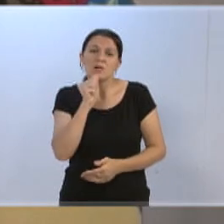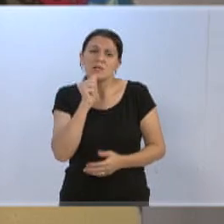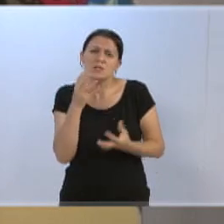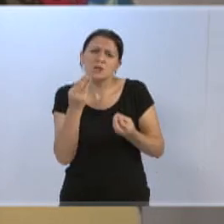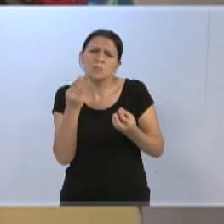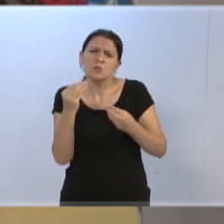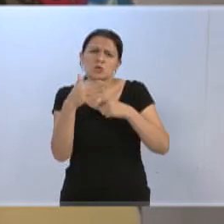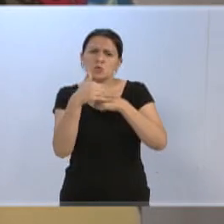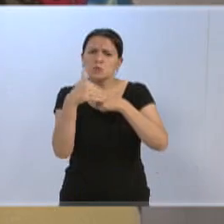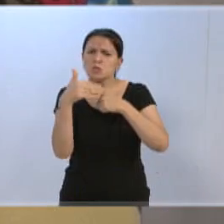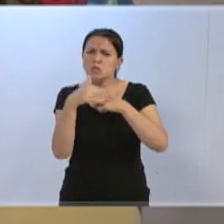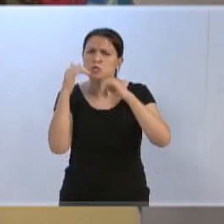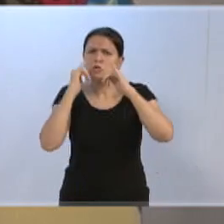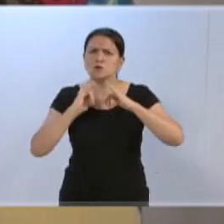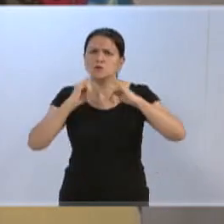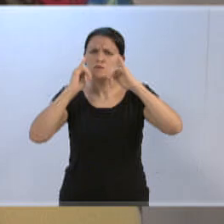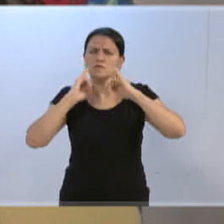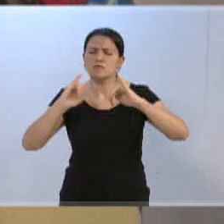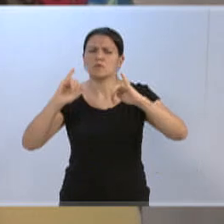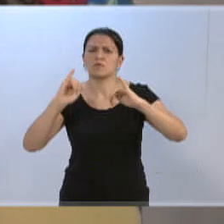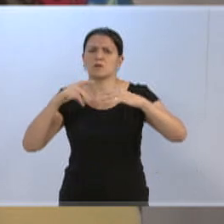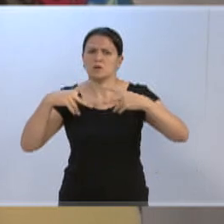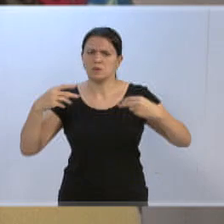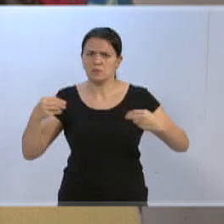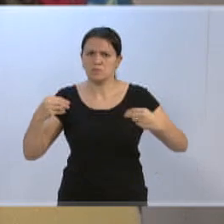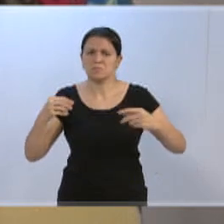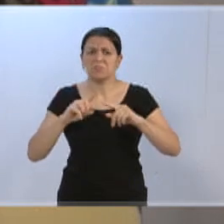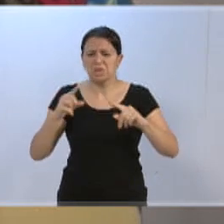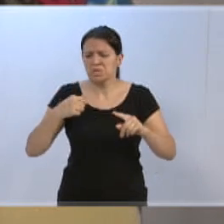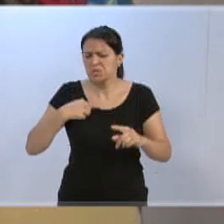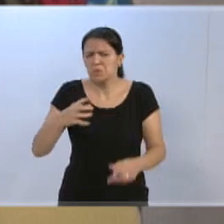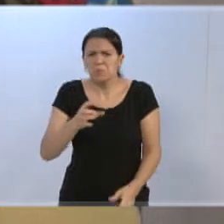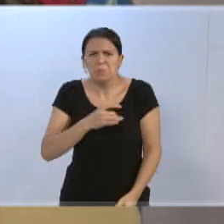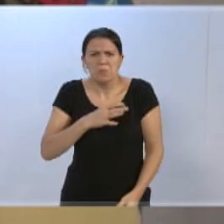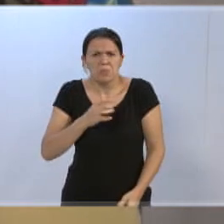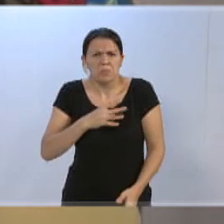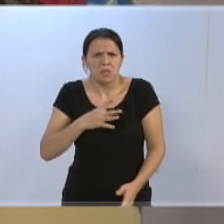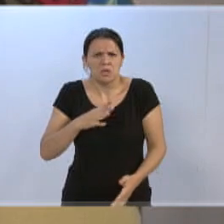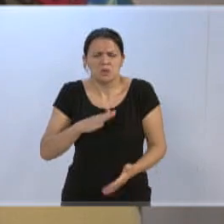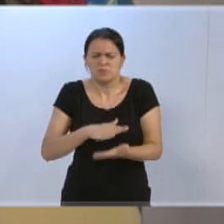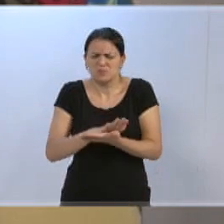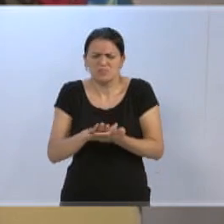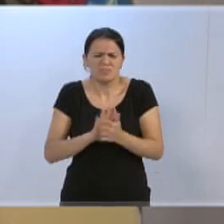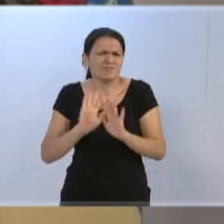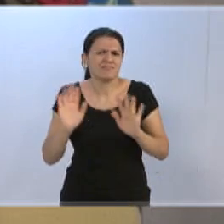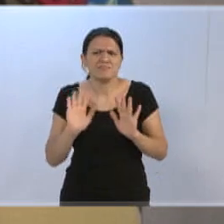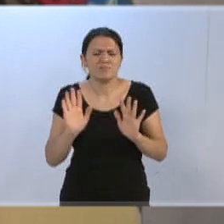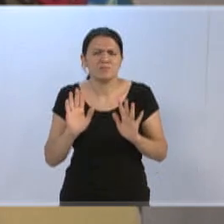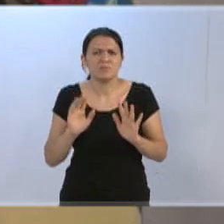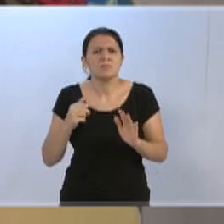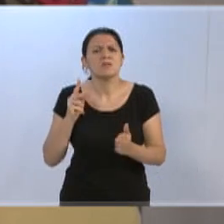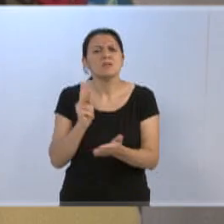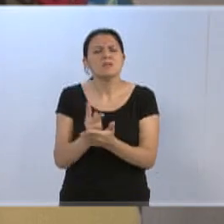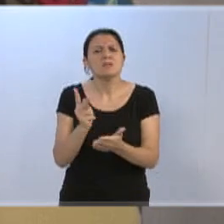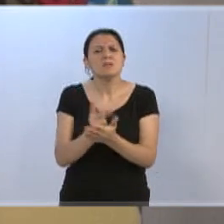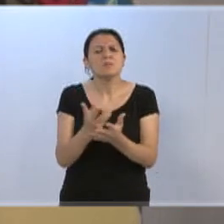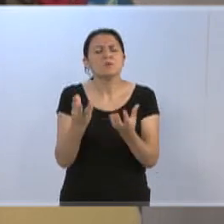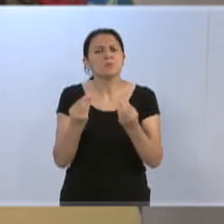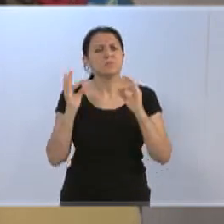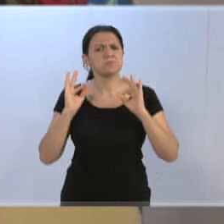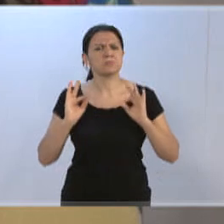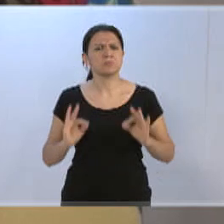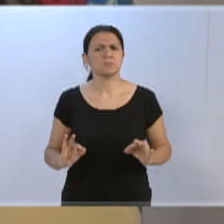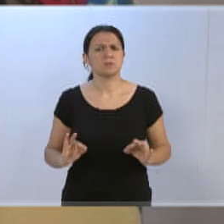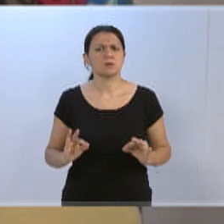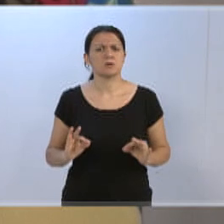e não divulgar na imprensa essa situação. Mas eu, como nunca tive medo das acusações, etc., eu sempre fui muito correto nas